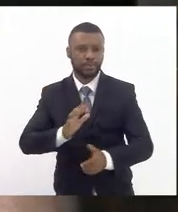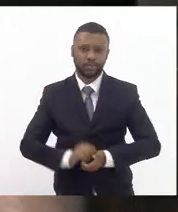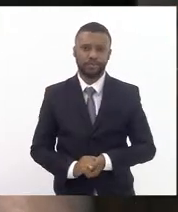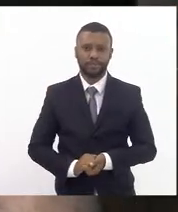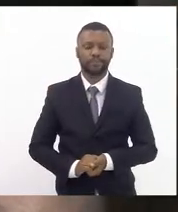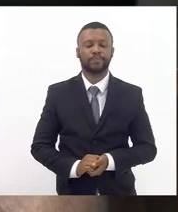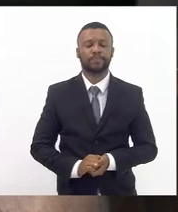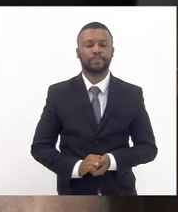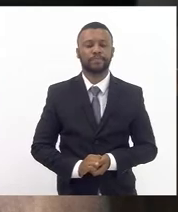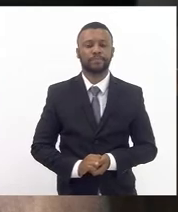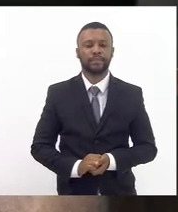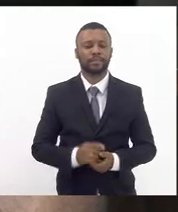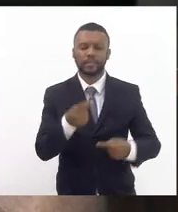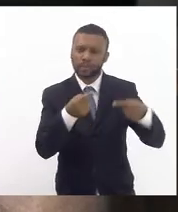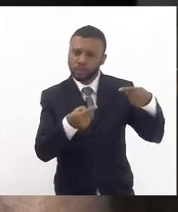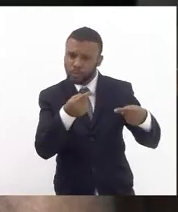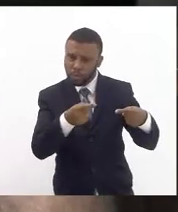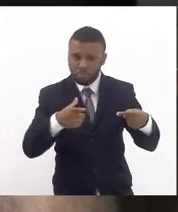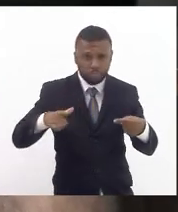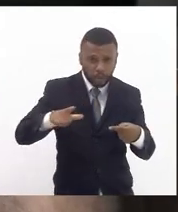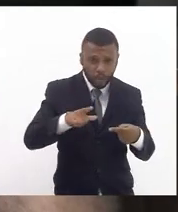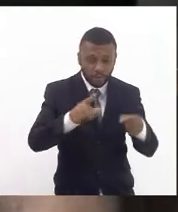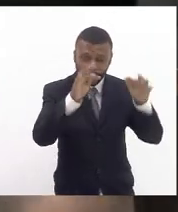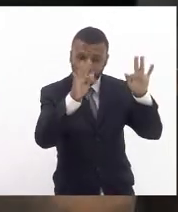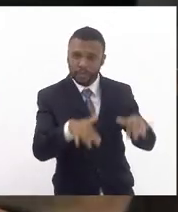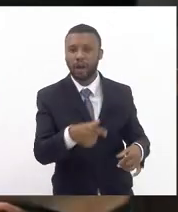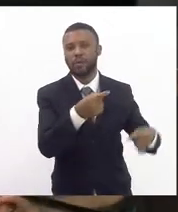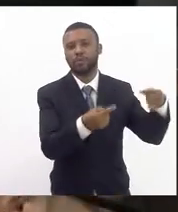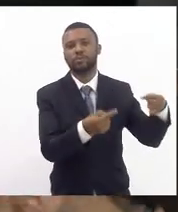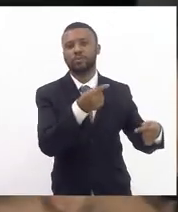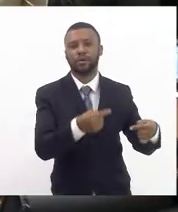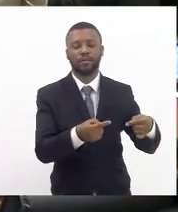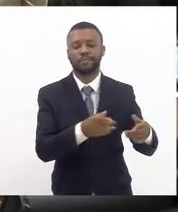discussão. Não havendo quem queira discutir, encerrada a discussão.